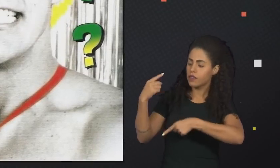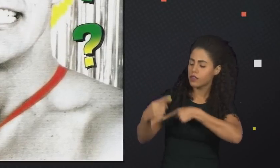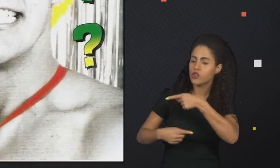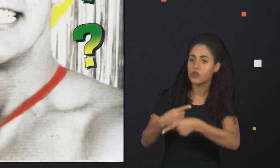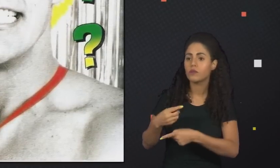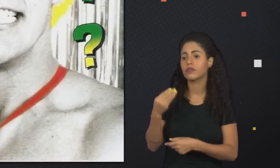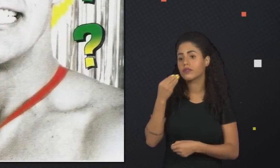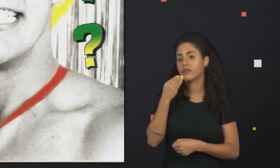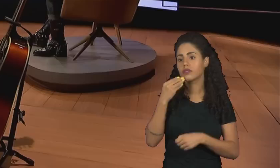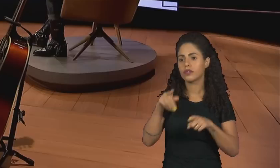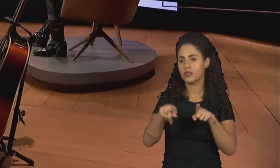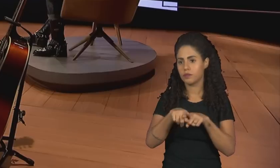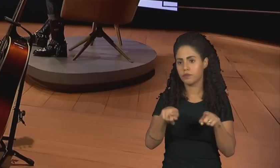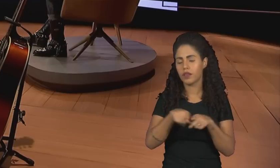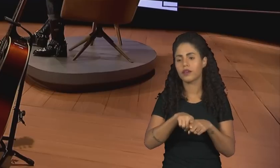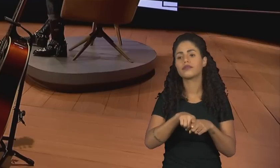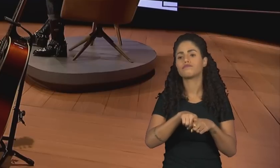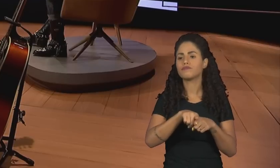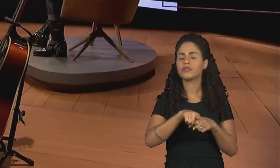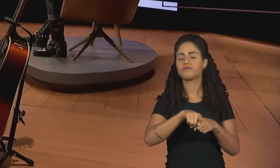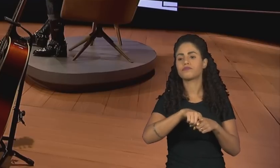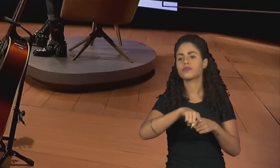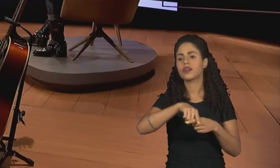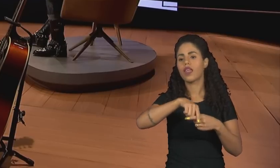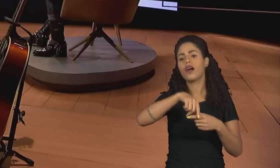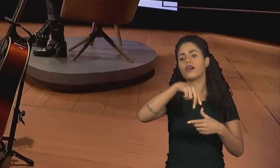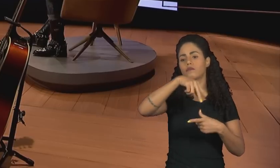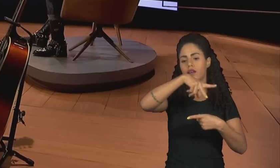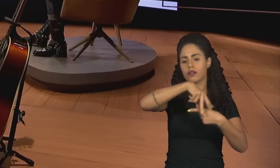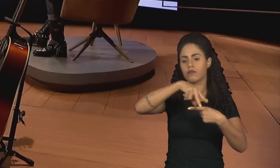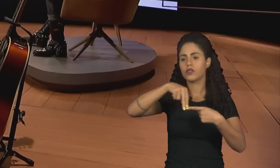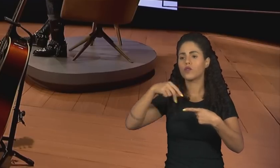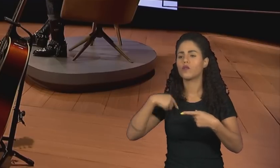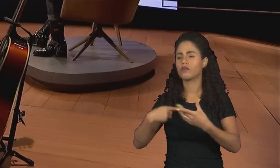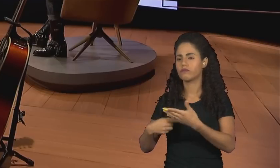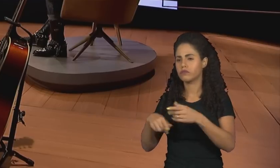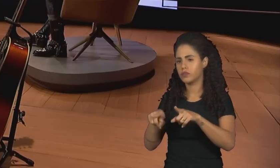para a gravadora Abril, e aí chegou a 1 milhão e tal de vendagens e tal, mas...